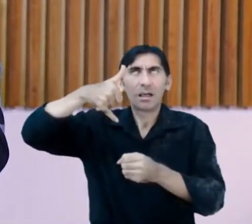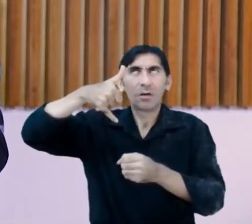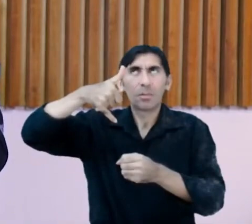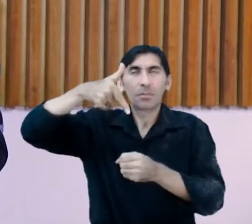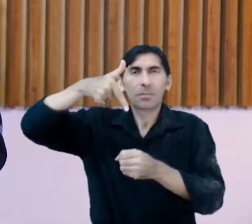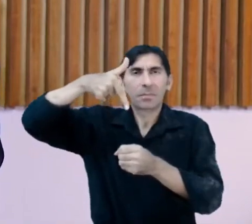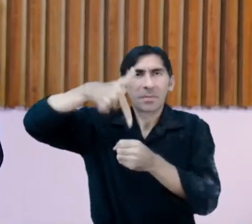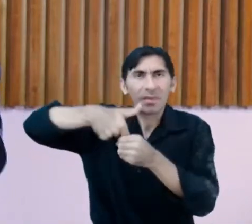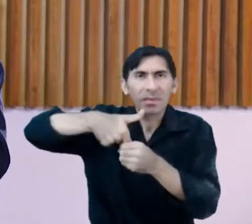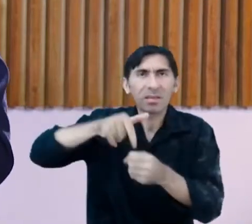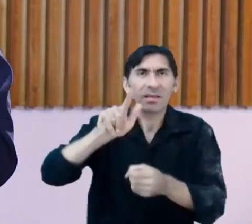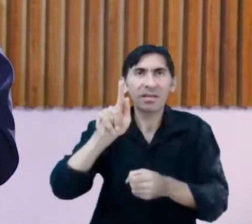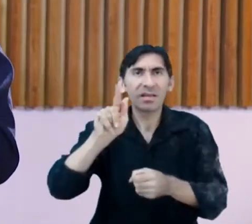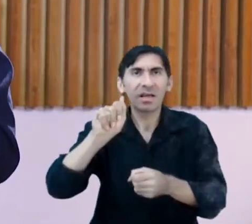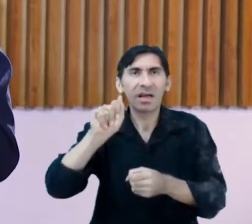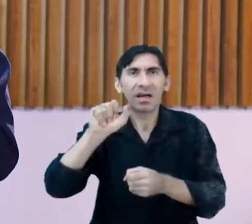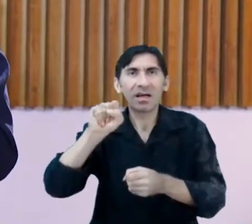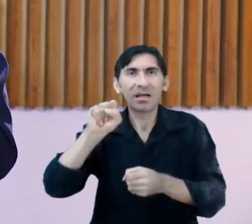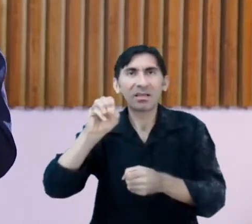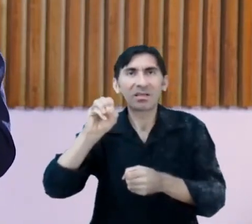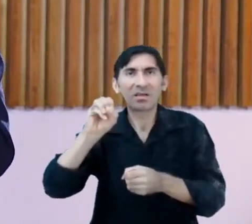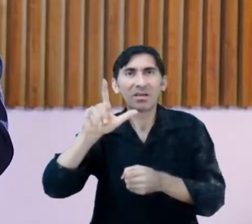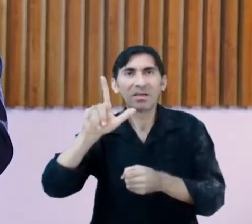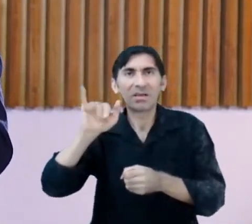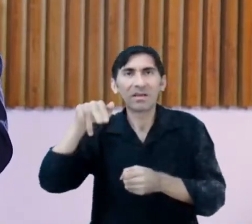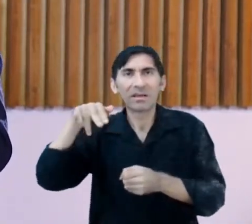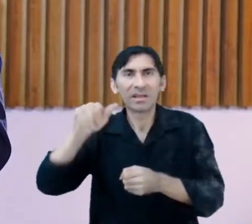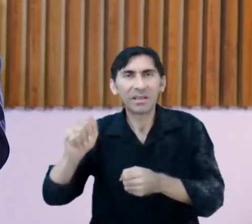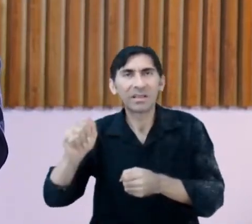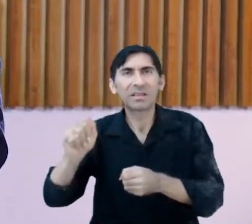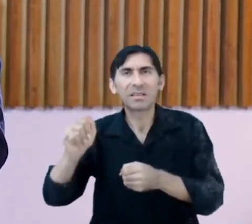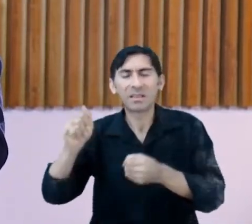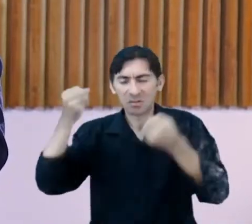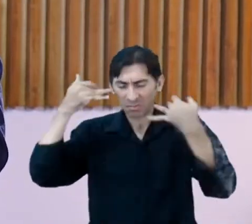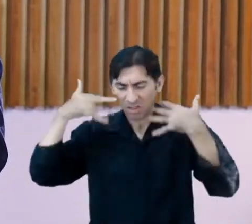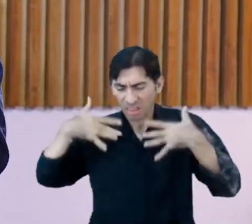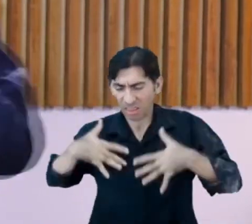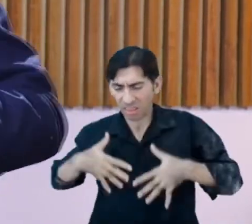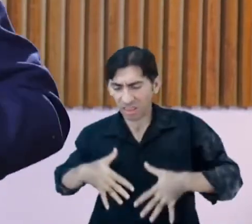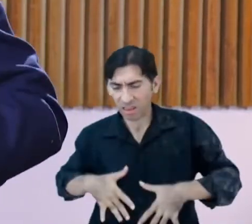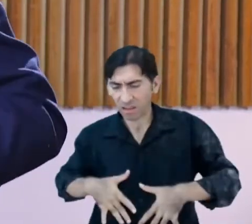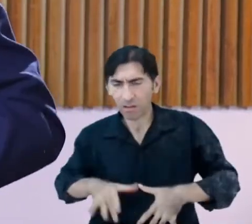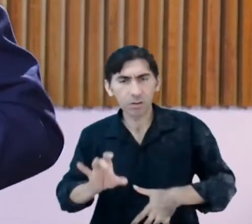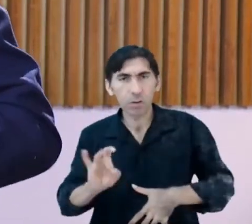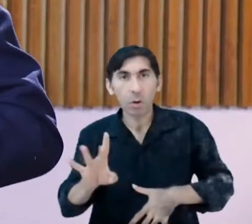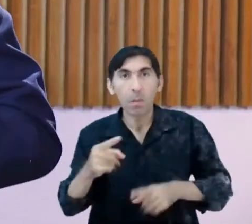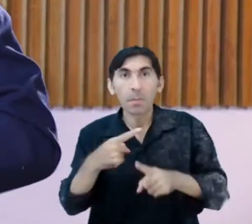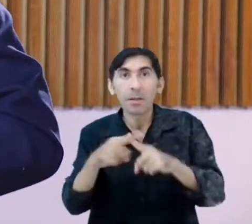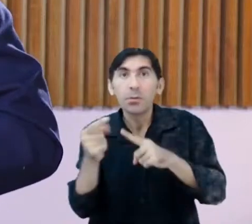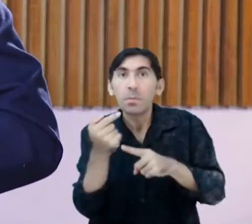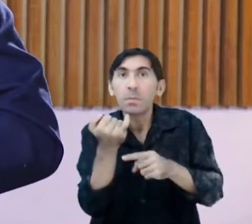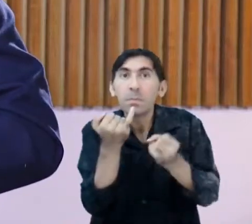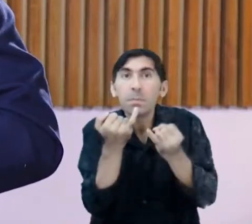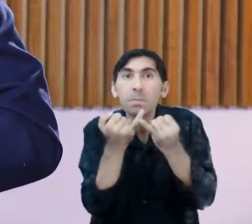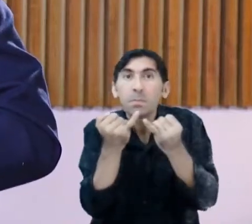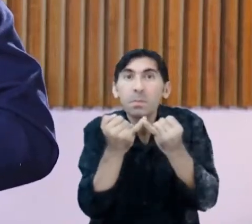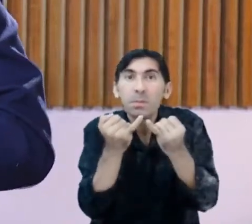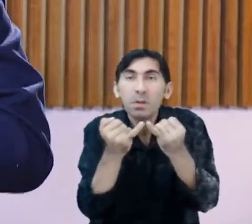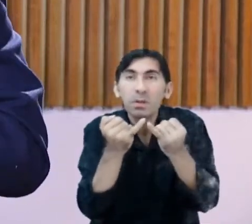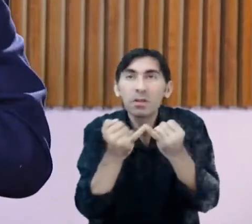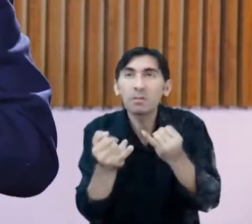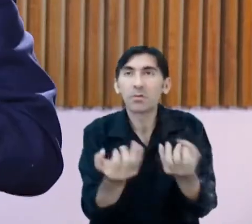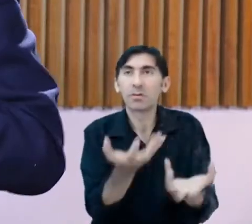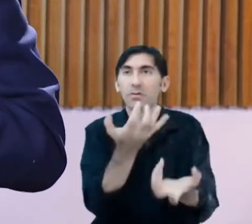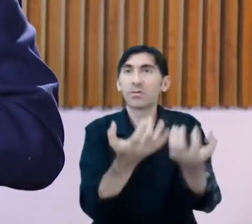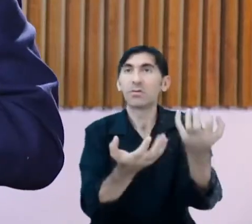a intenção de me destruir, ele tem a intenção de consumir a gasolina. Mas se eu estou encharcado de gasolina, eu